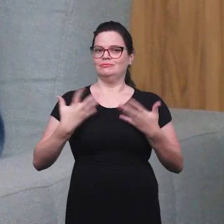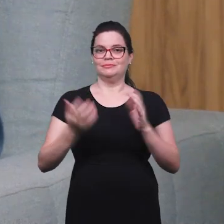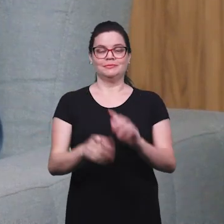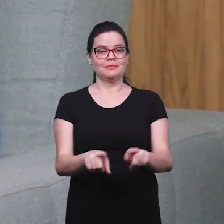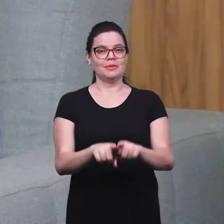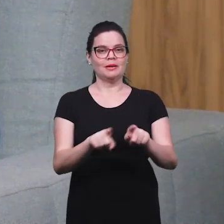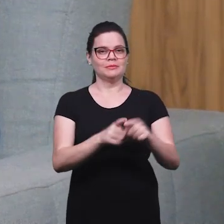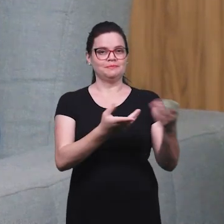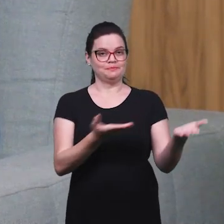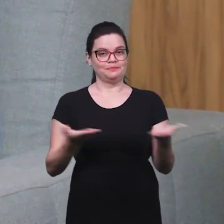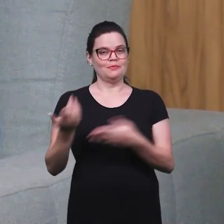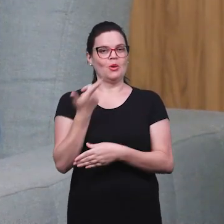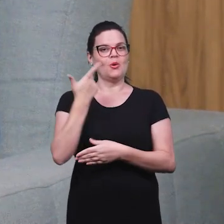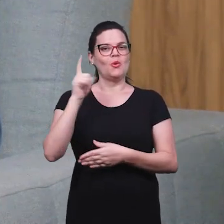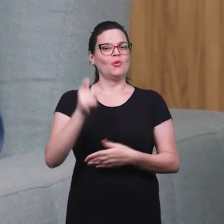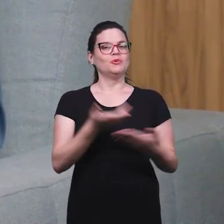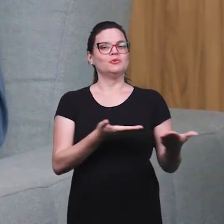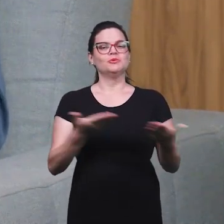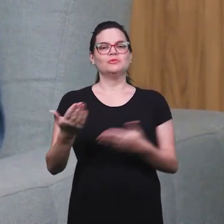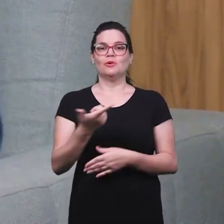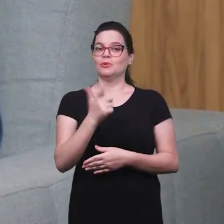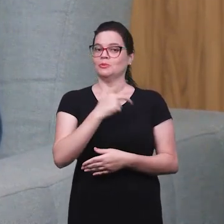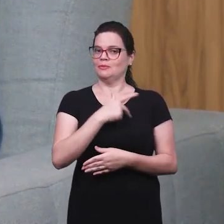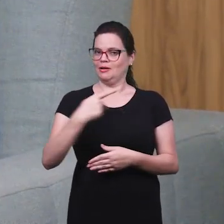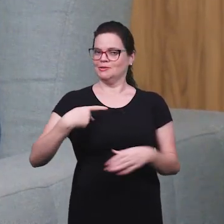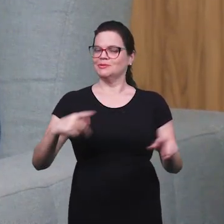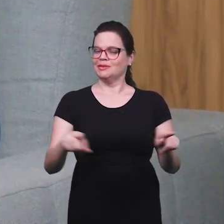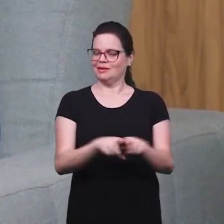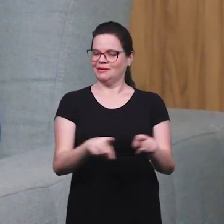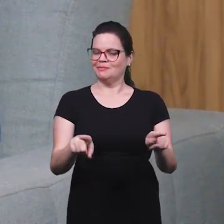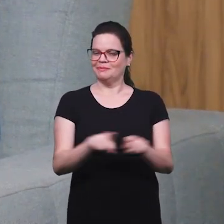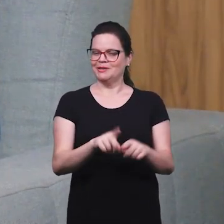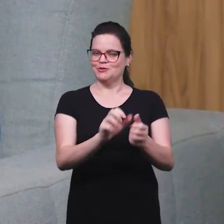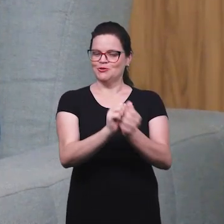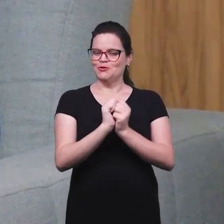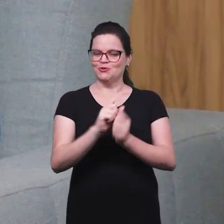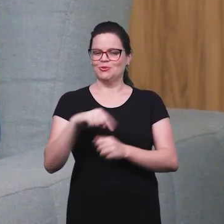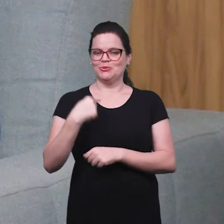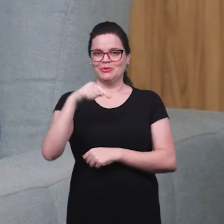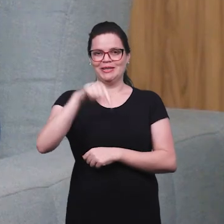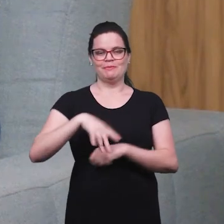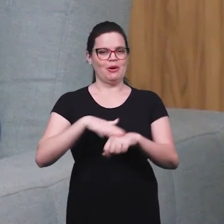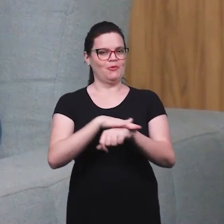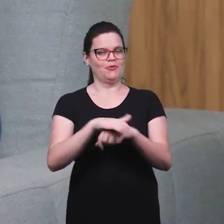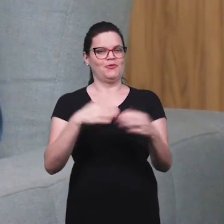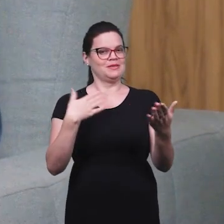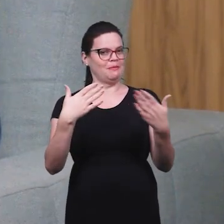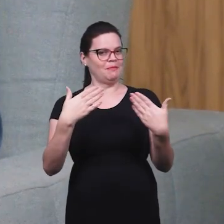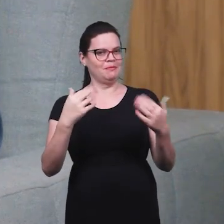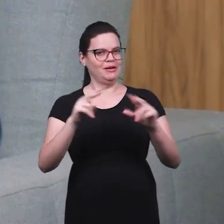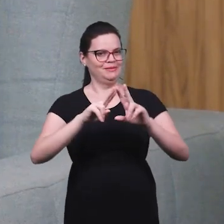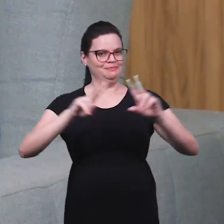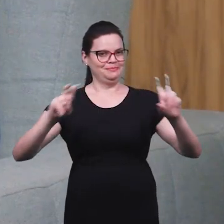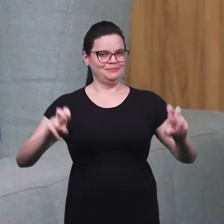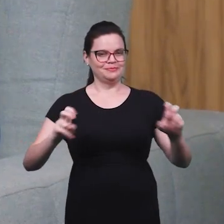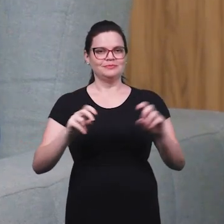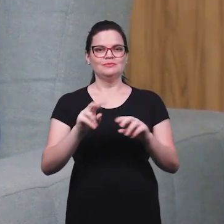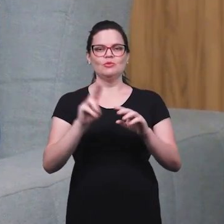Conosco também outro convidado, outro pastor que está conosco aqui para falar deste